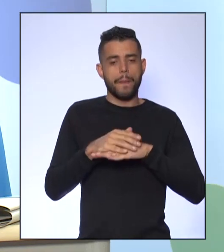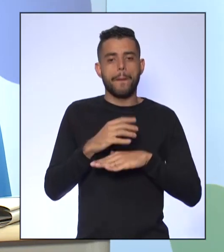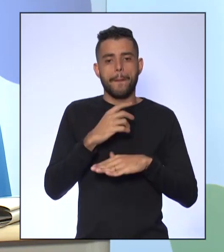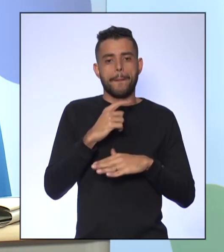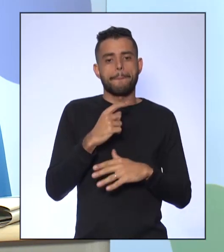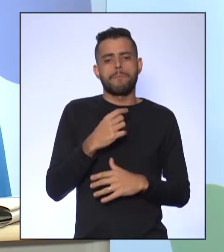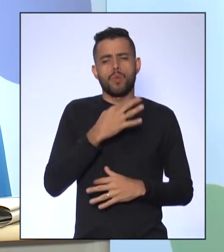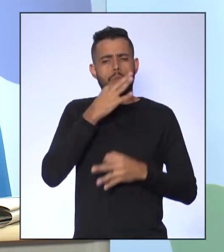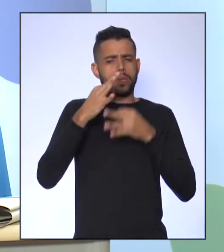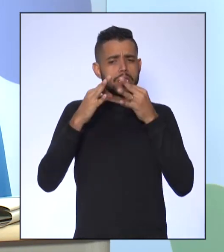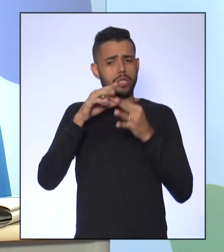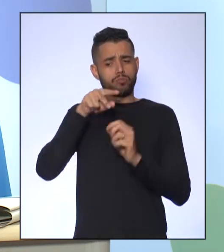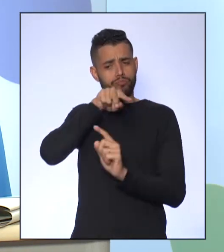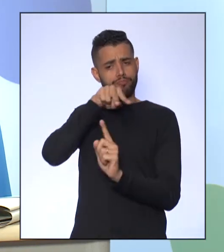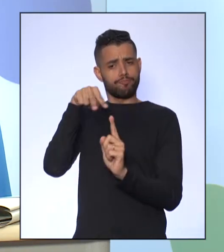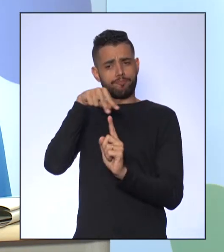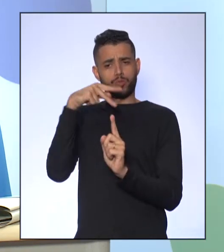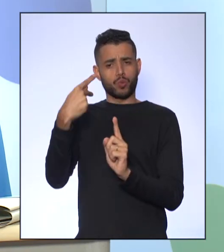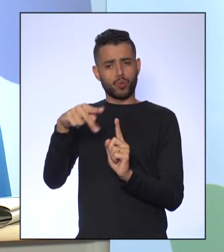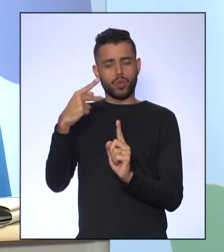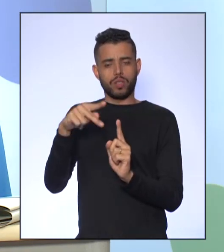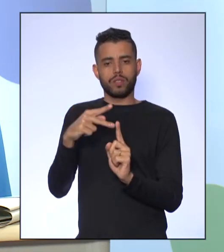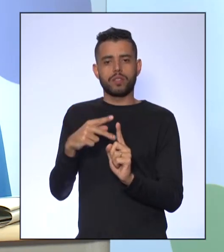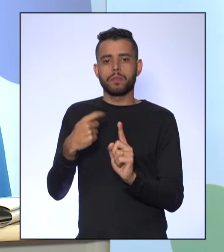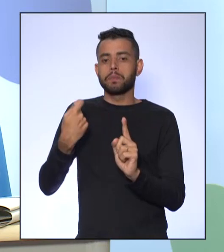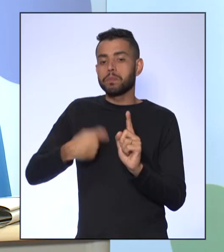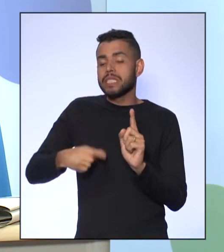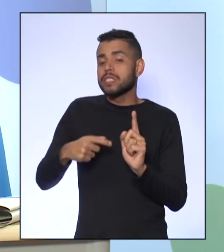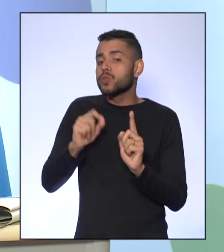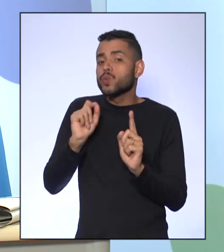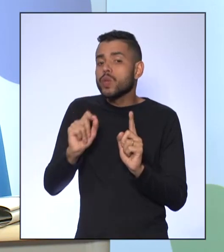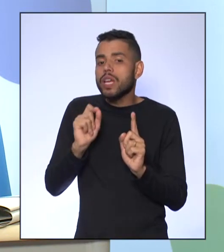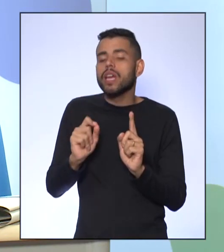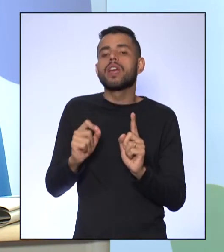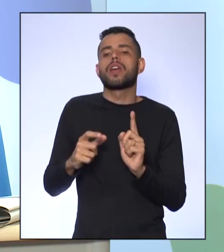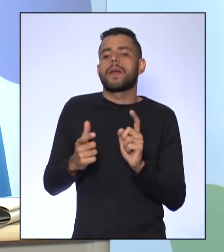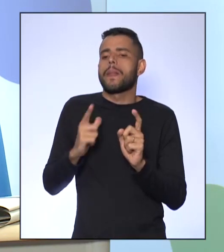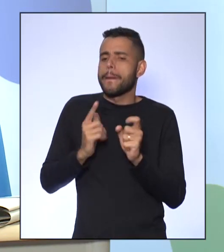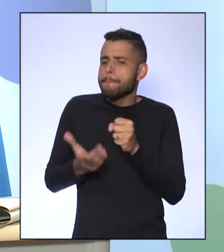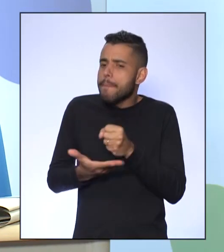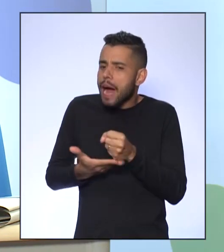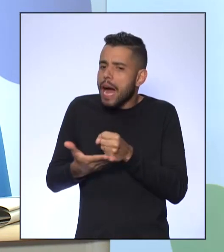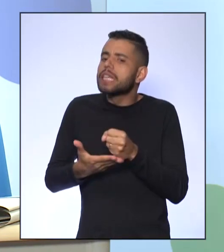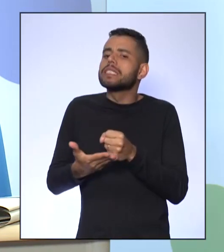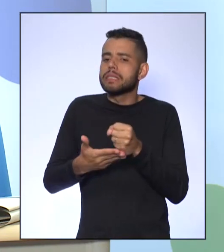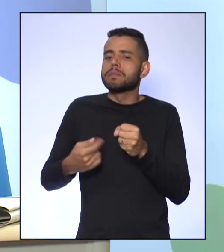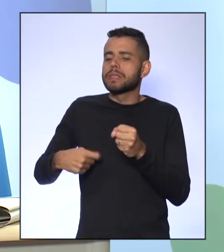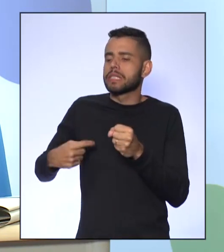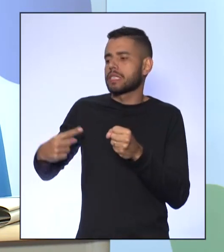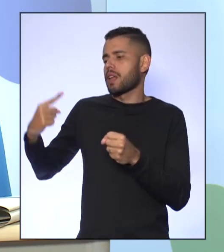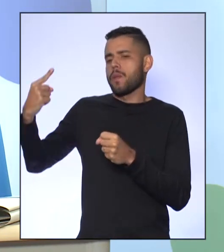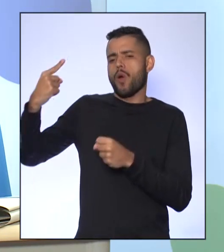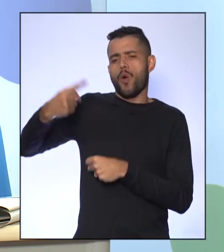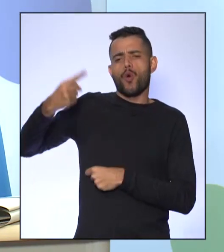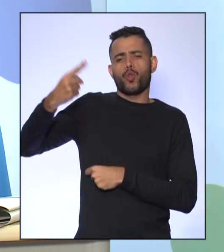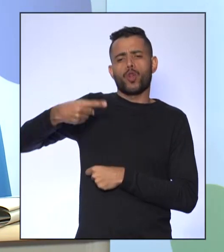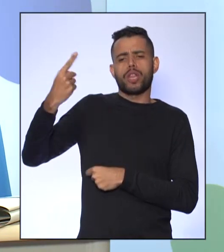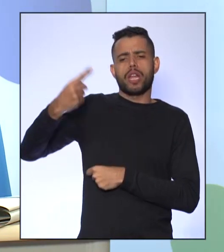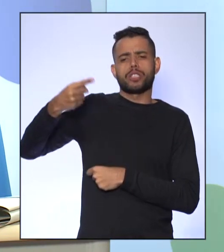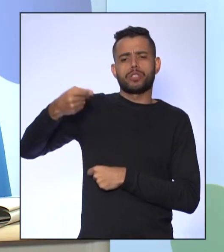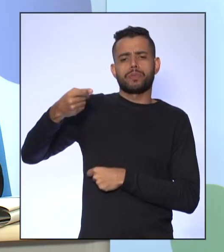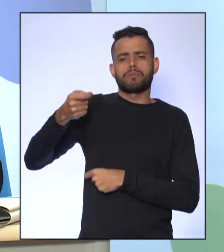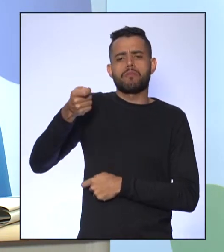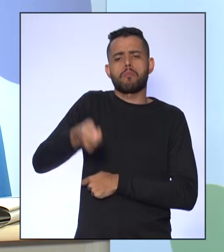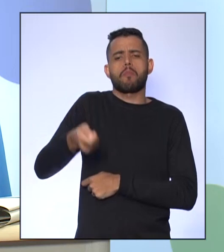sua visão de mundo, ela precisa ser submetida, ela precisa estar ancorada no quê? Numa autoridade. Que nesse